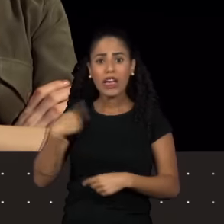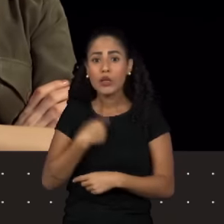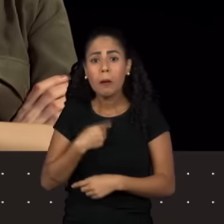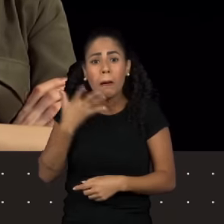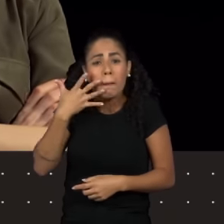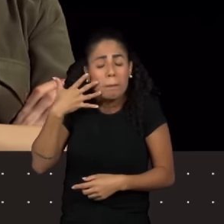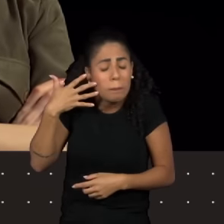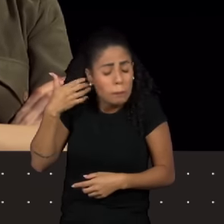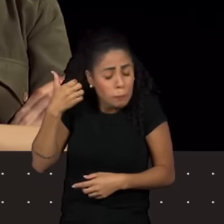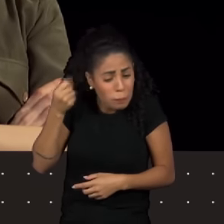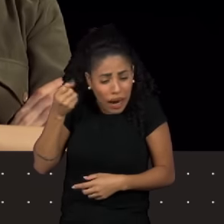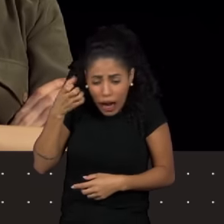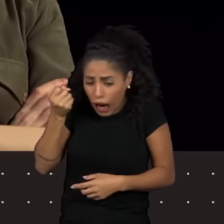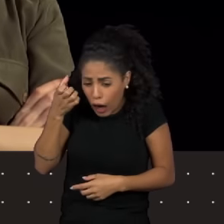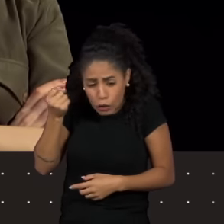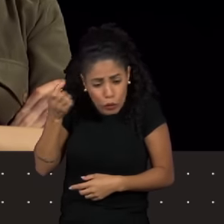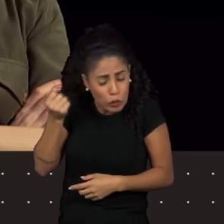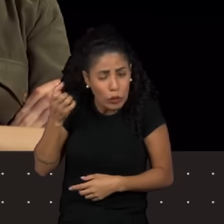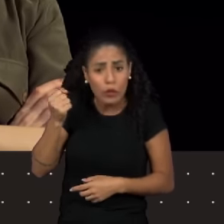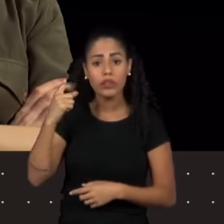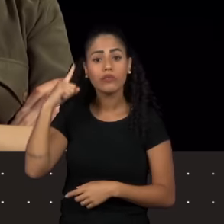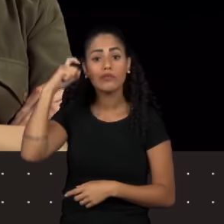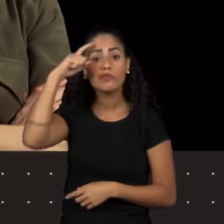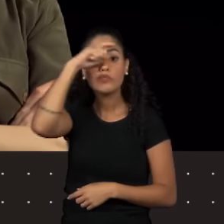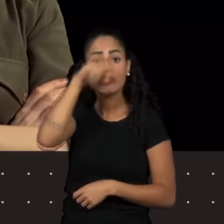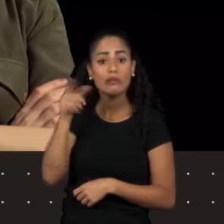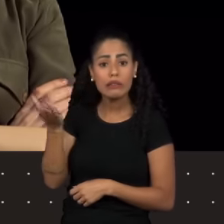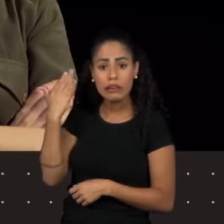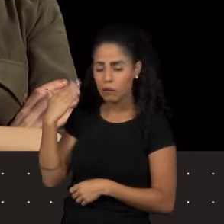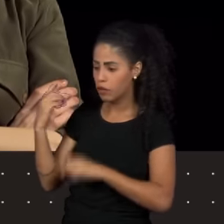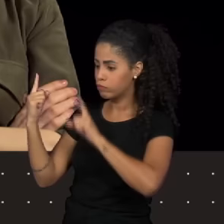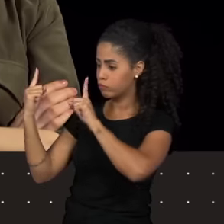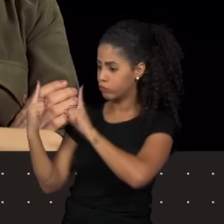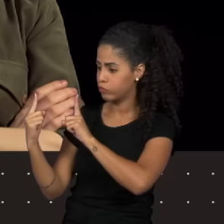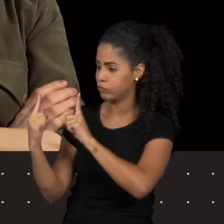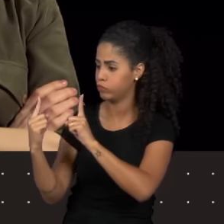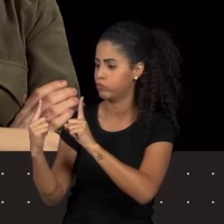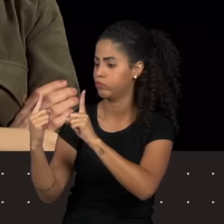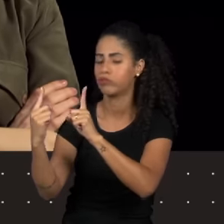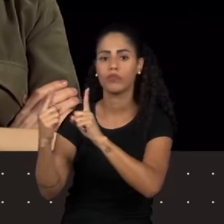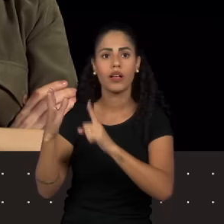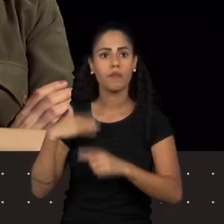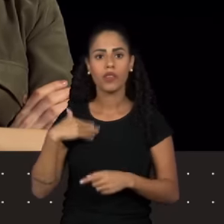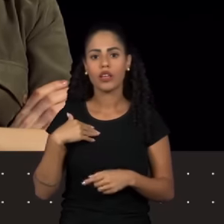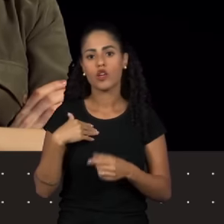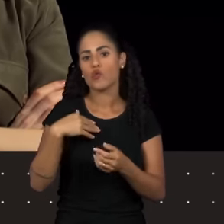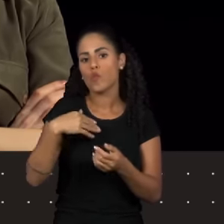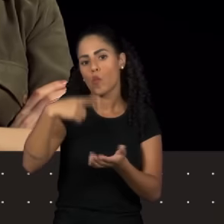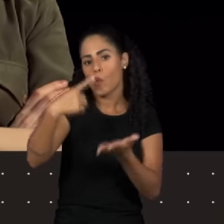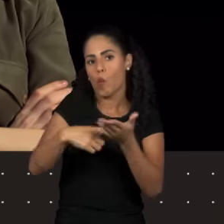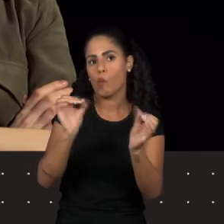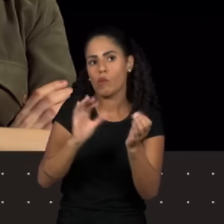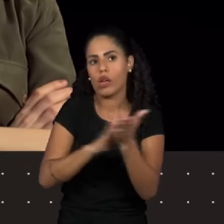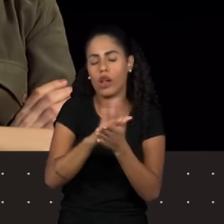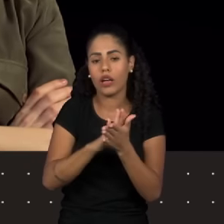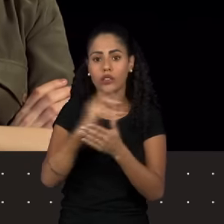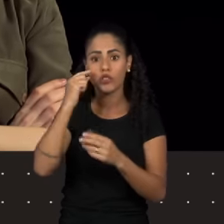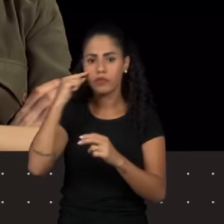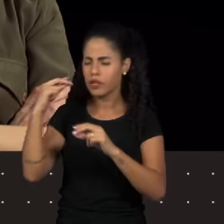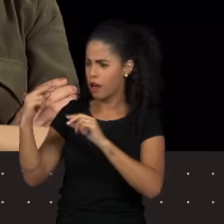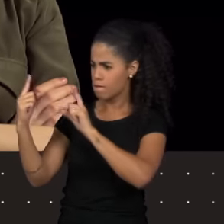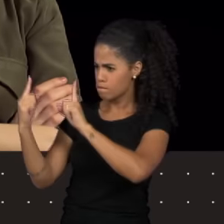assim, então tinha uma luz difícil para fazer. Então a gente tinha, sem combinar, claro, mas a gente mantinha o